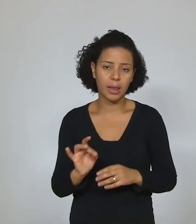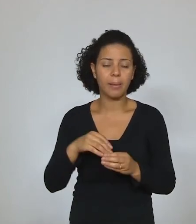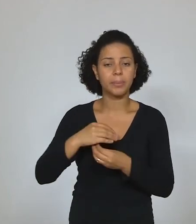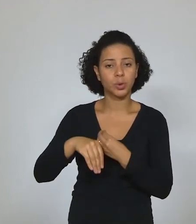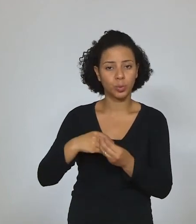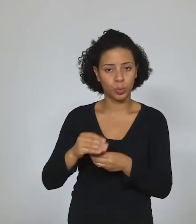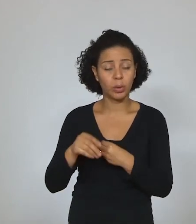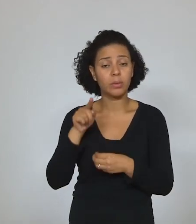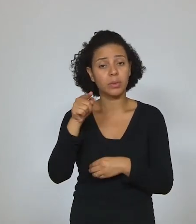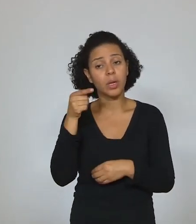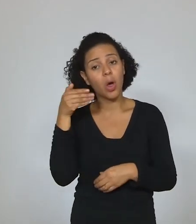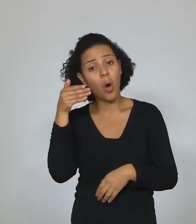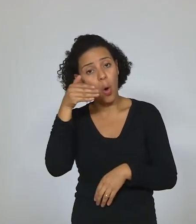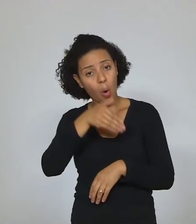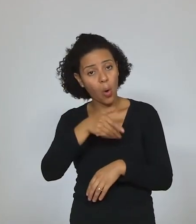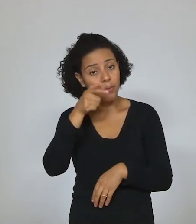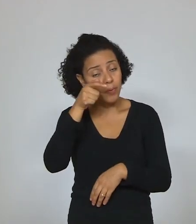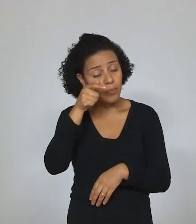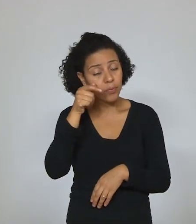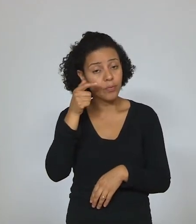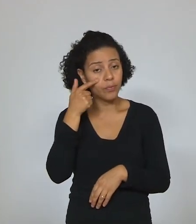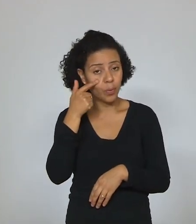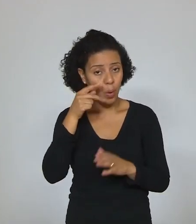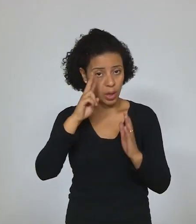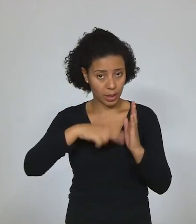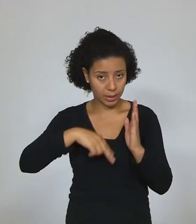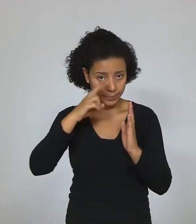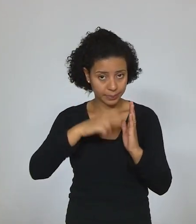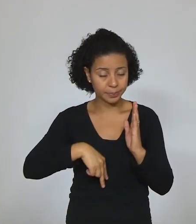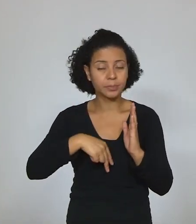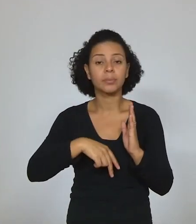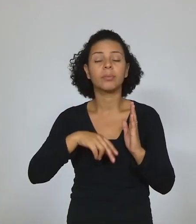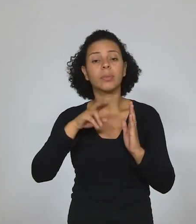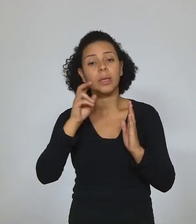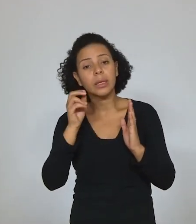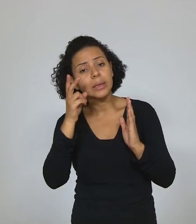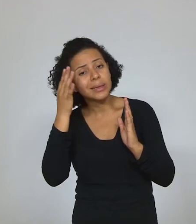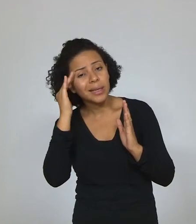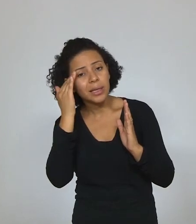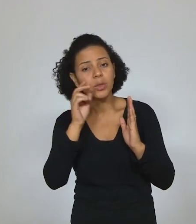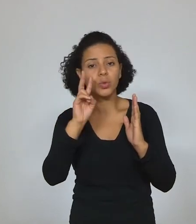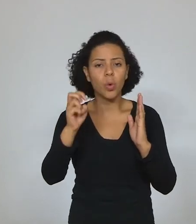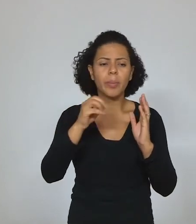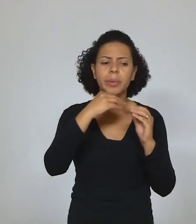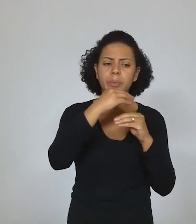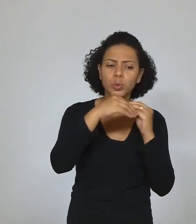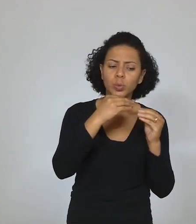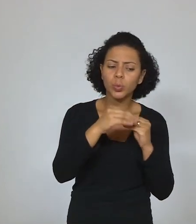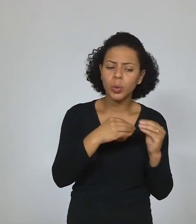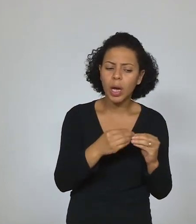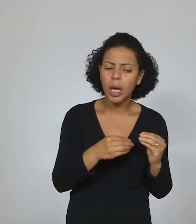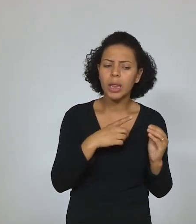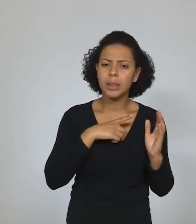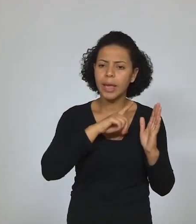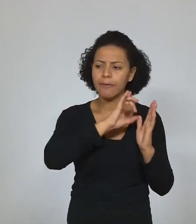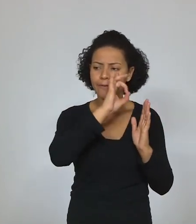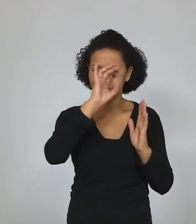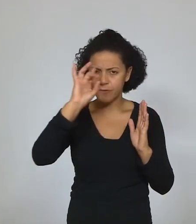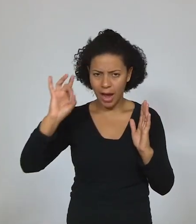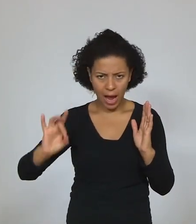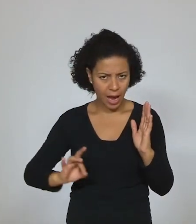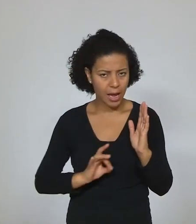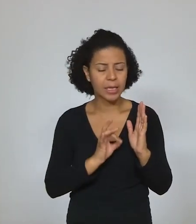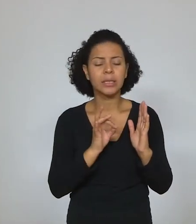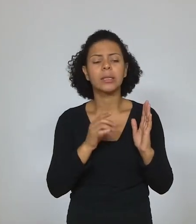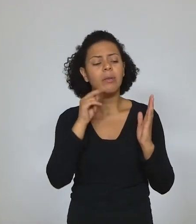ao seu material de apoio, leia o que é cada uma dessas misturas e caso você tenha dúvida, você pode tanto pesquisar na internet para